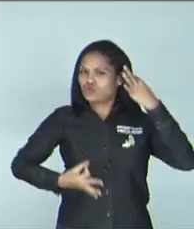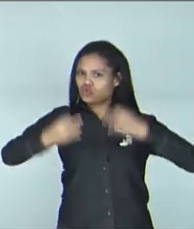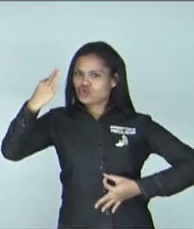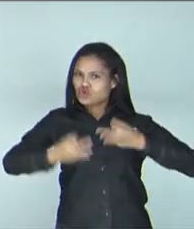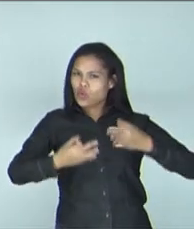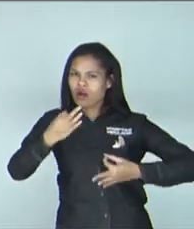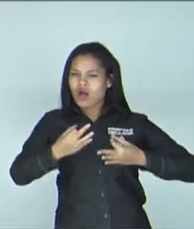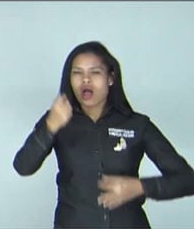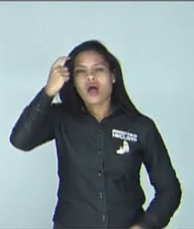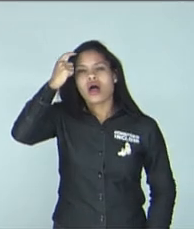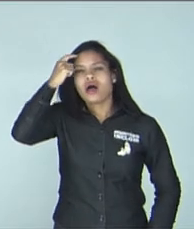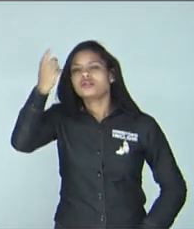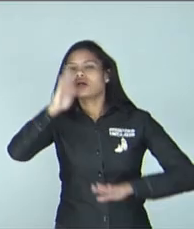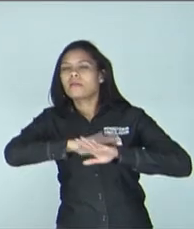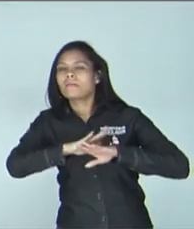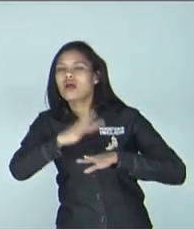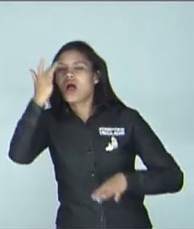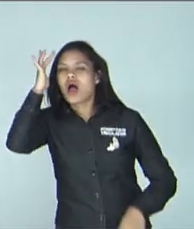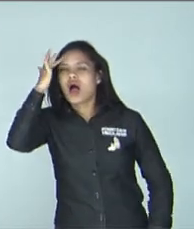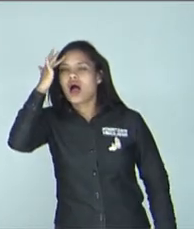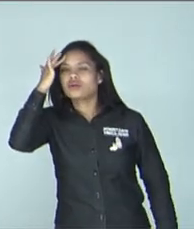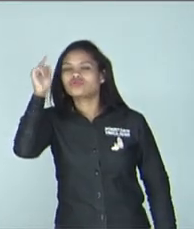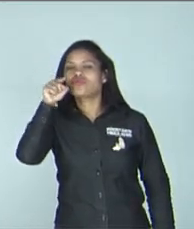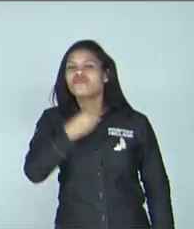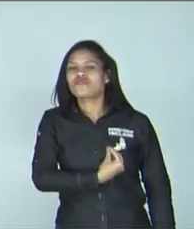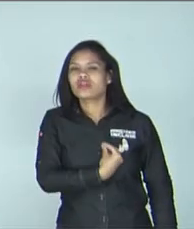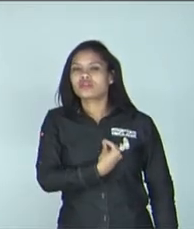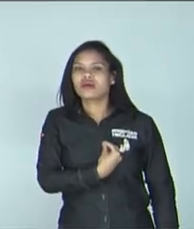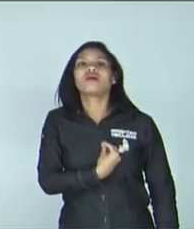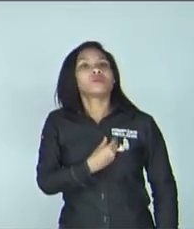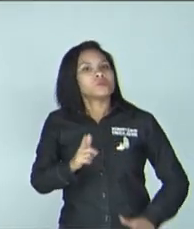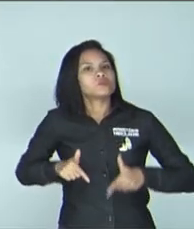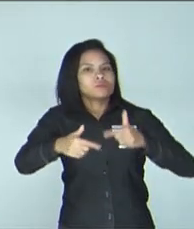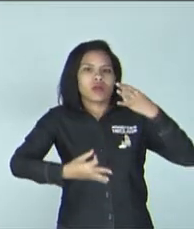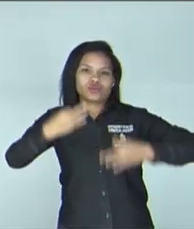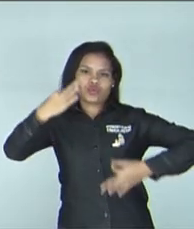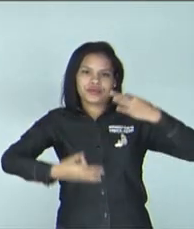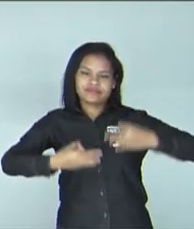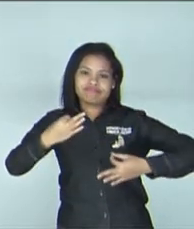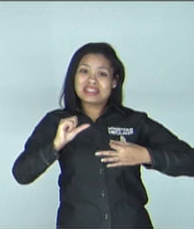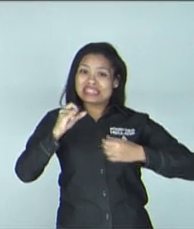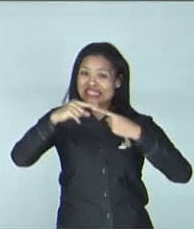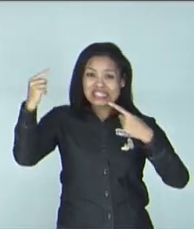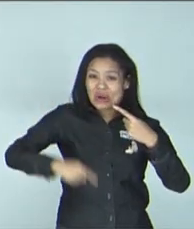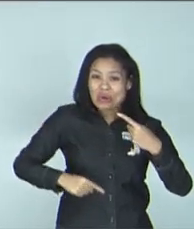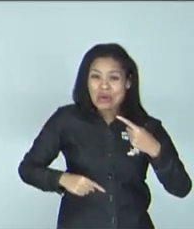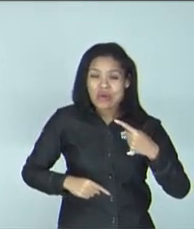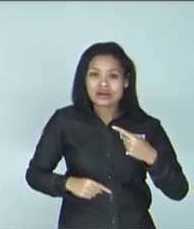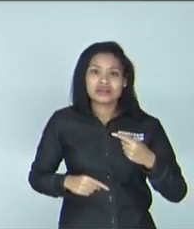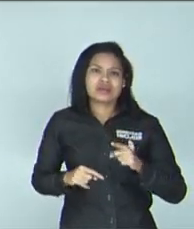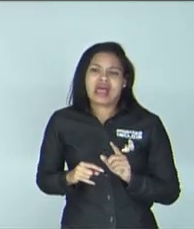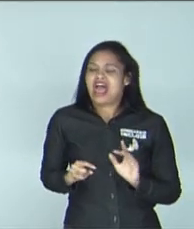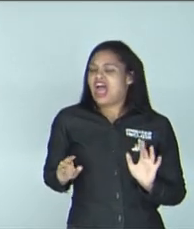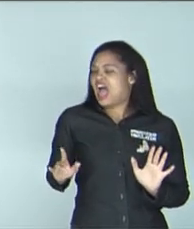a possibilidade de pensar diferente e esse elas não concordo com você elas não